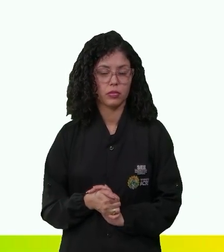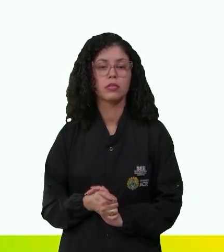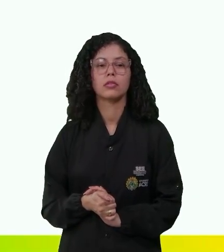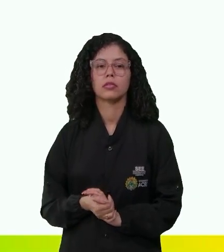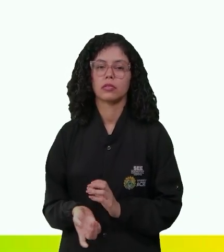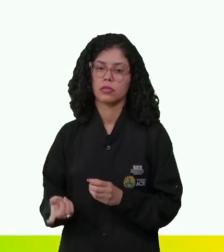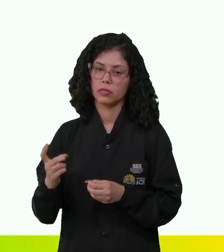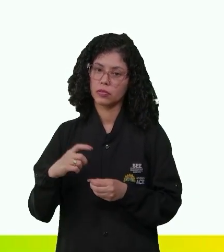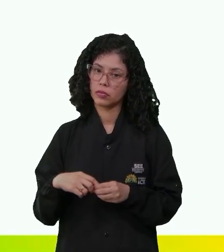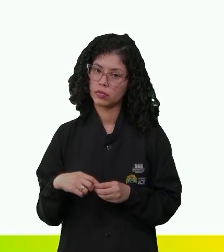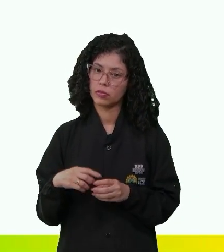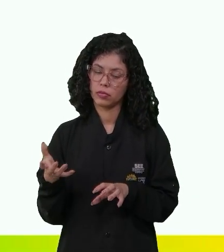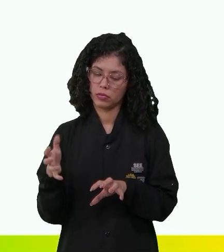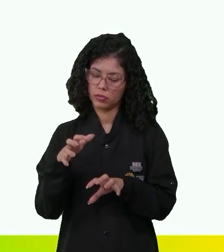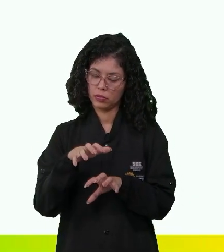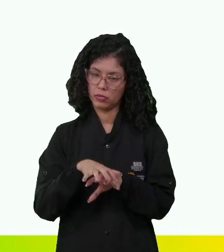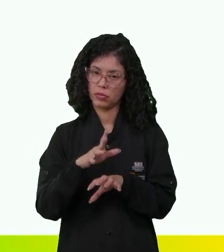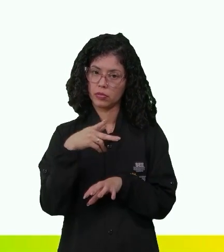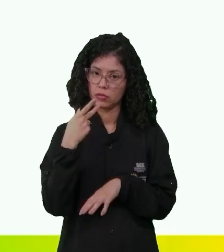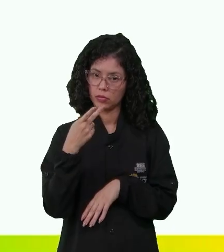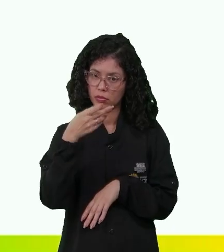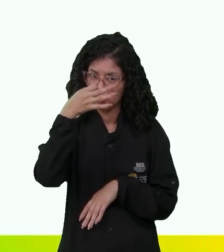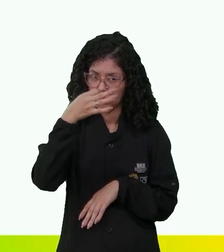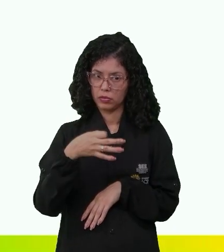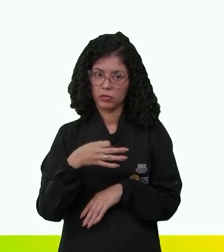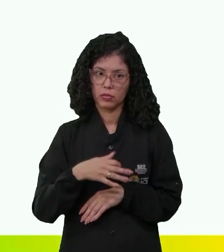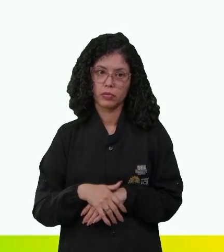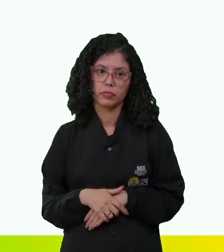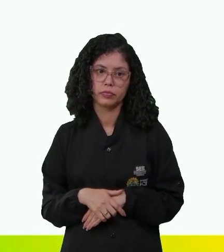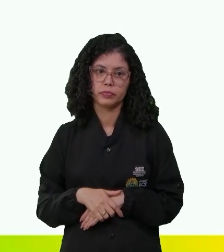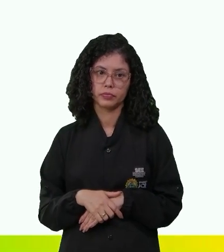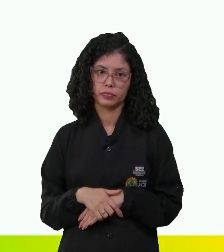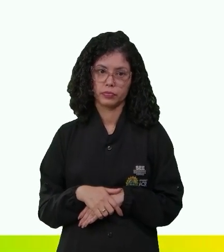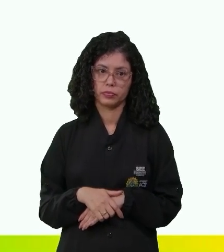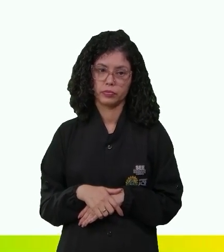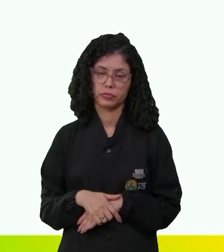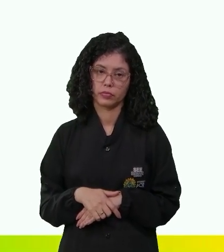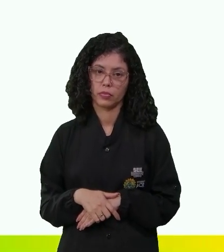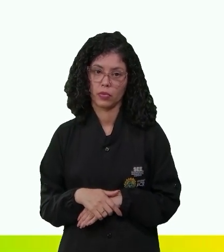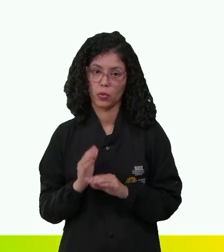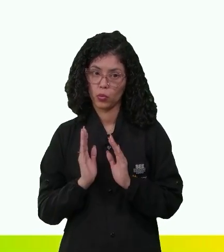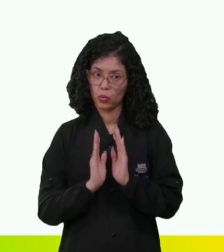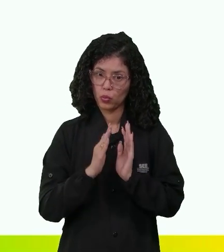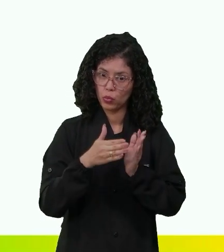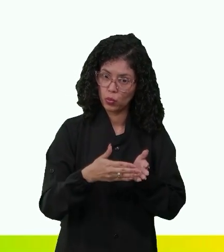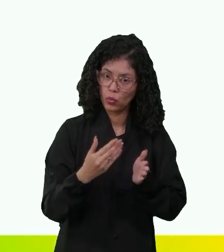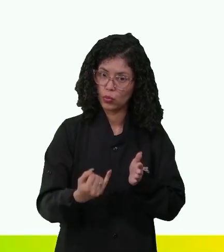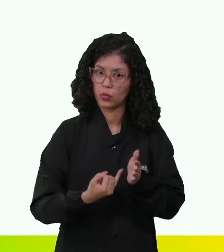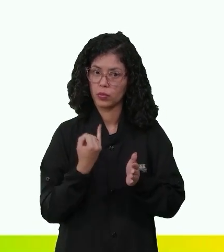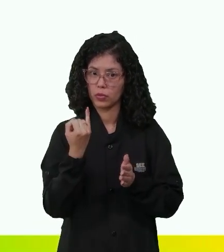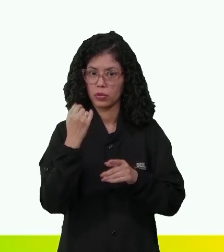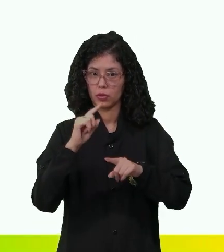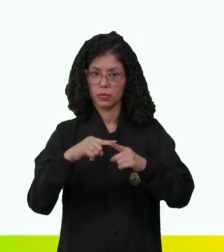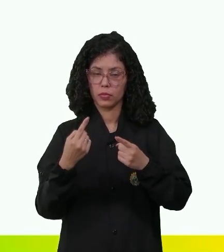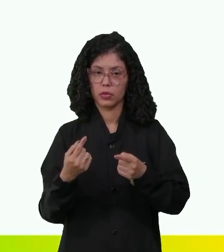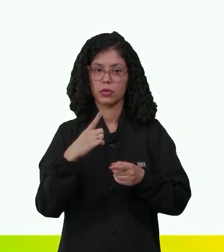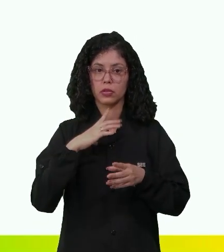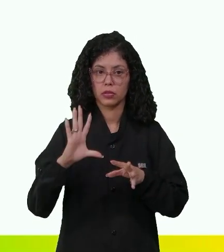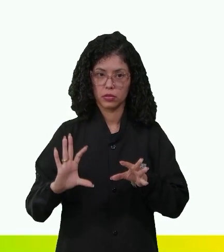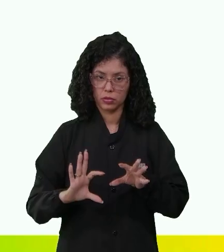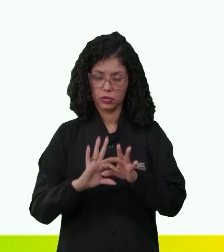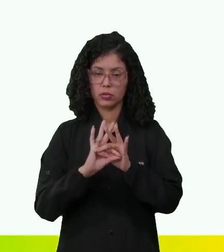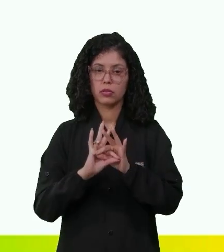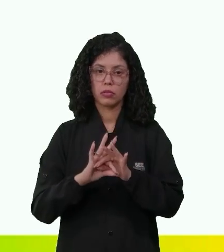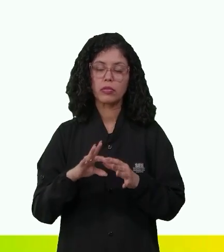atrás com a colonização para falar exatamente disso. Não foi o foco principal, mas estava